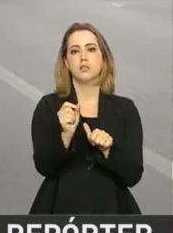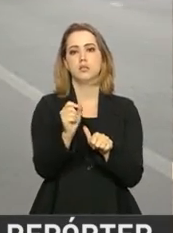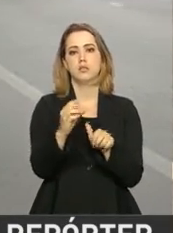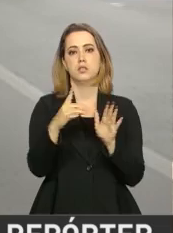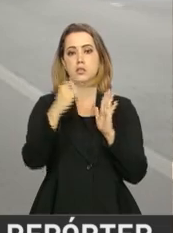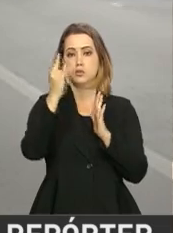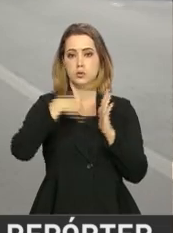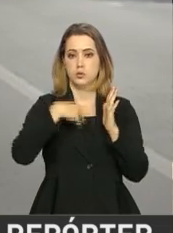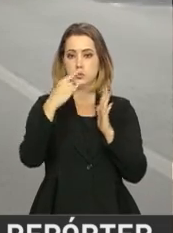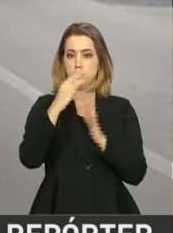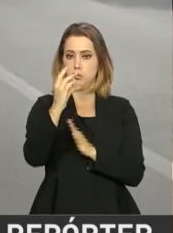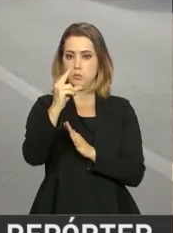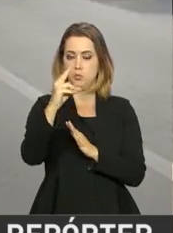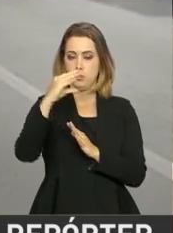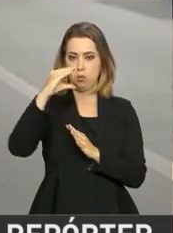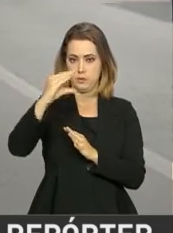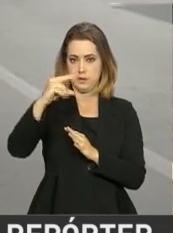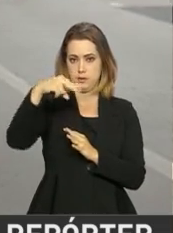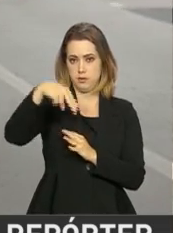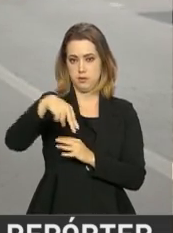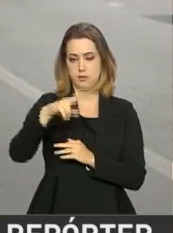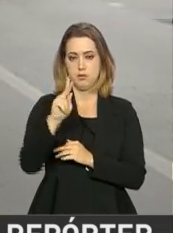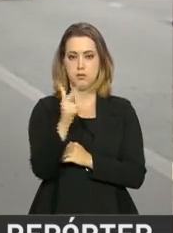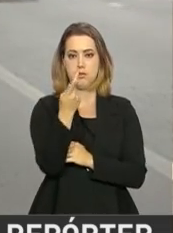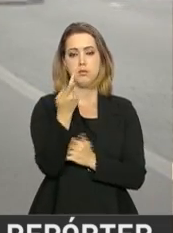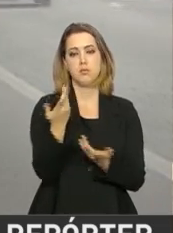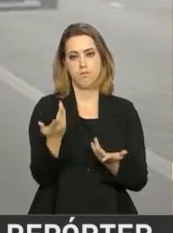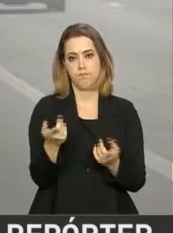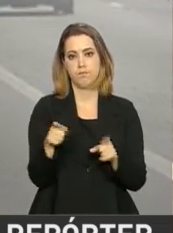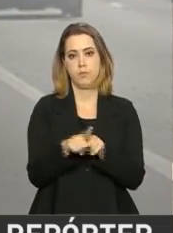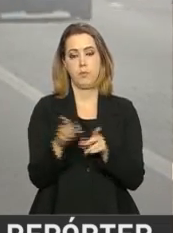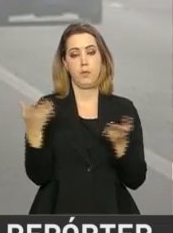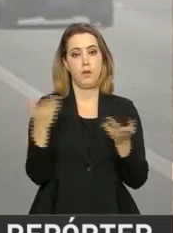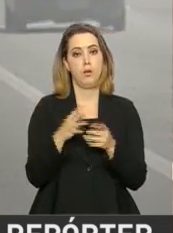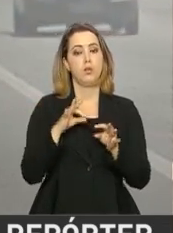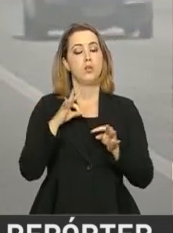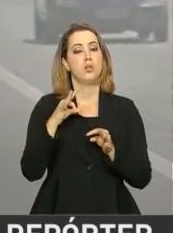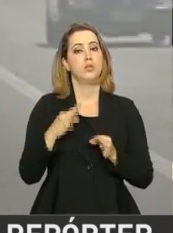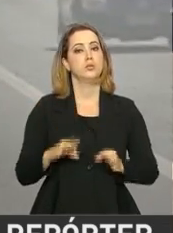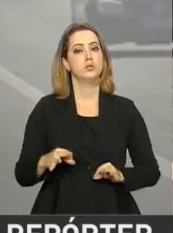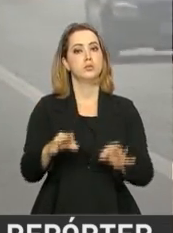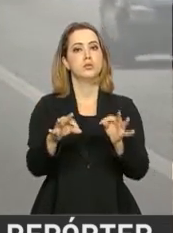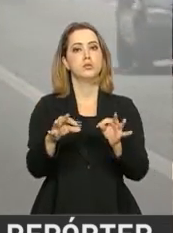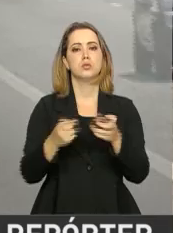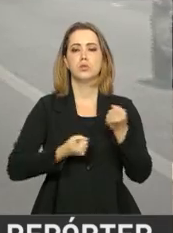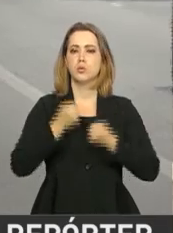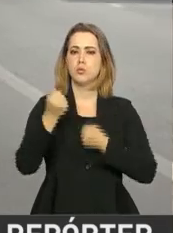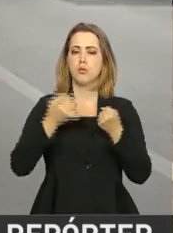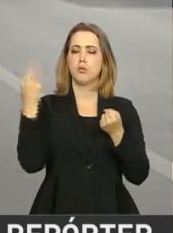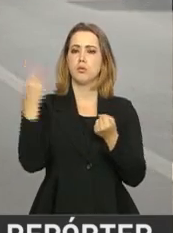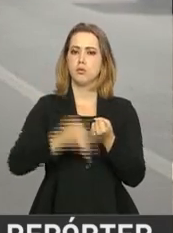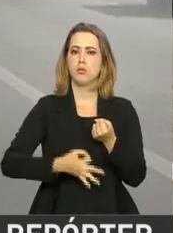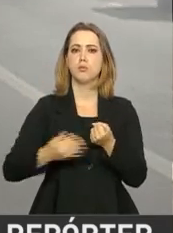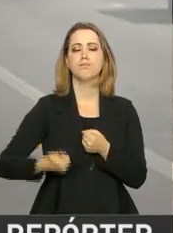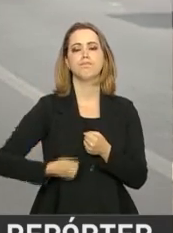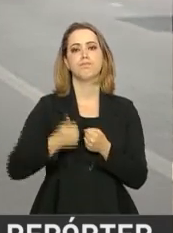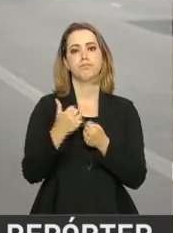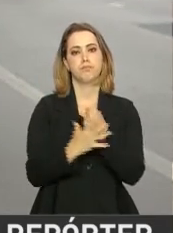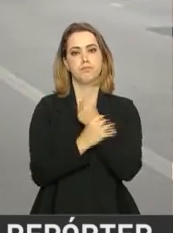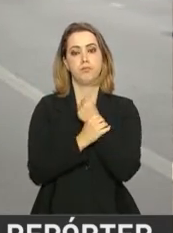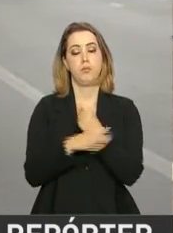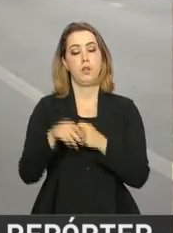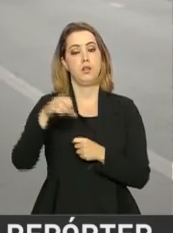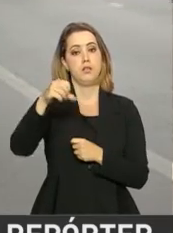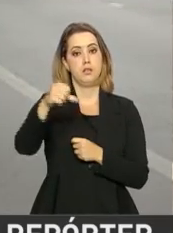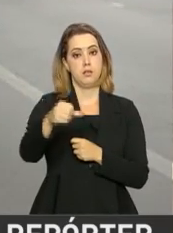de Habilitação. Ainda de acordo com o Instituto de Tecnologia para o Trânsito Seguro, 650 mil motoristas